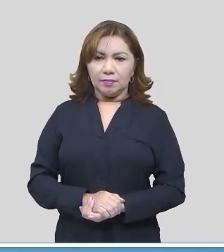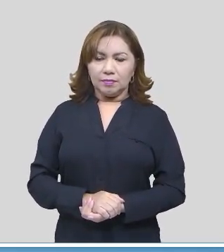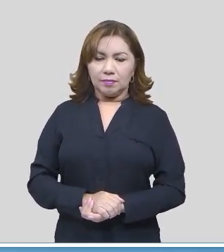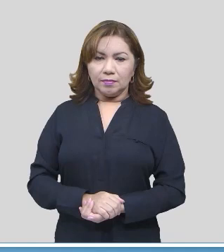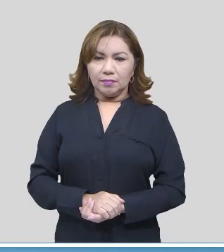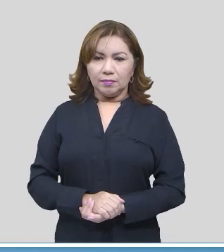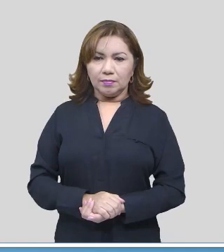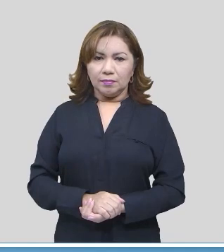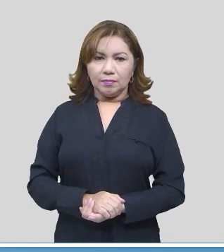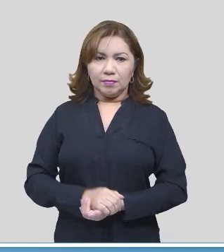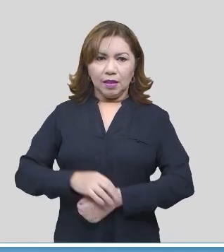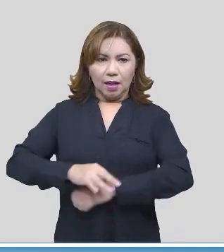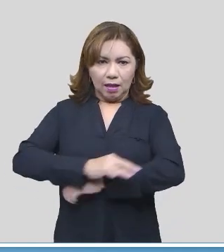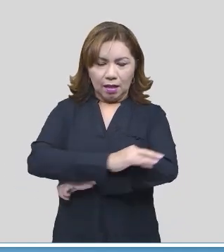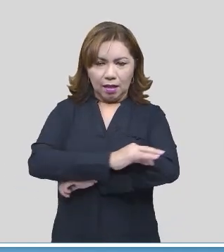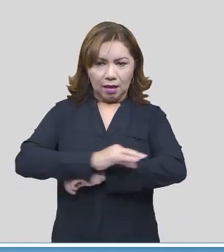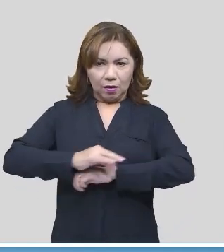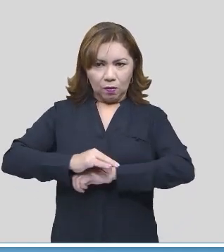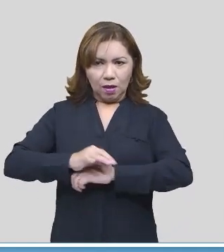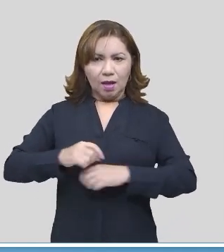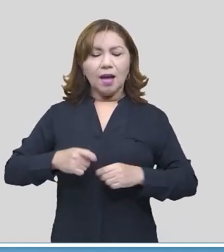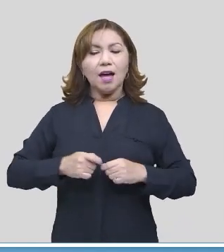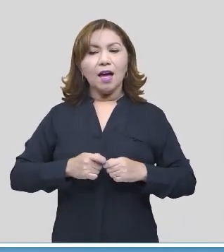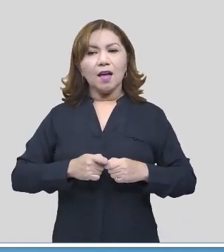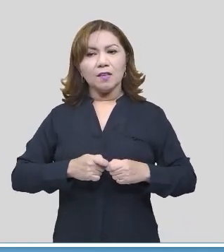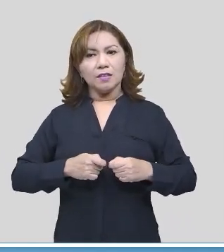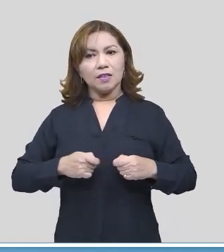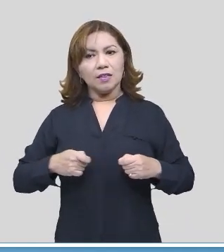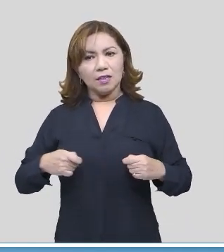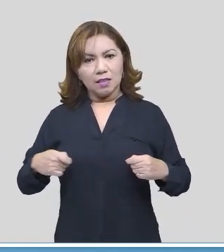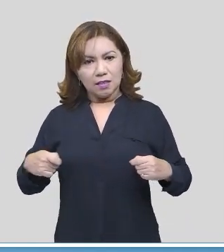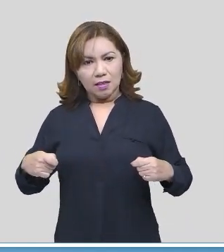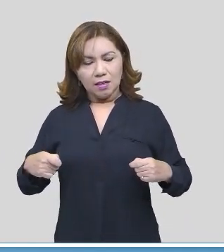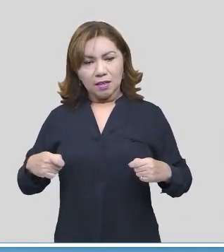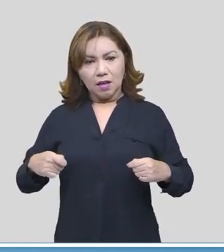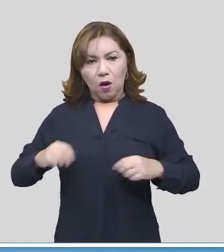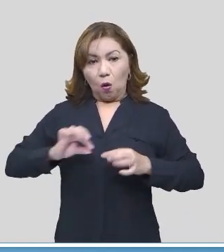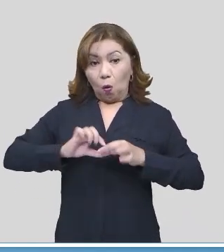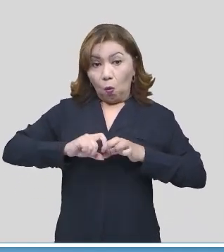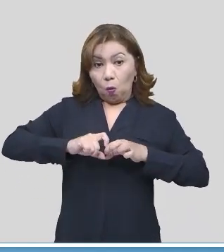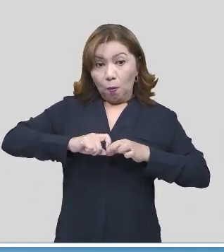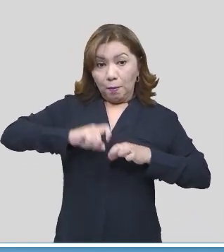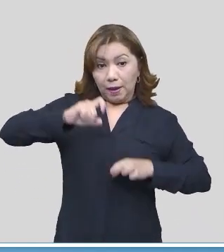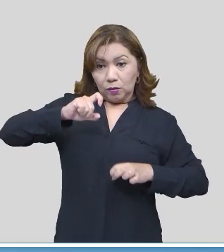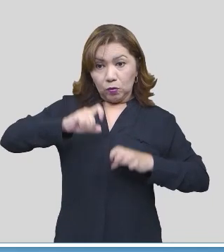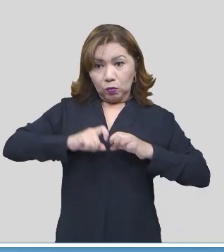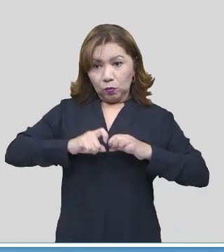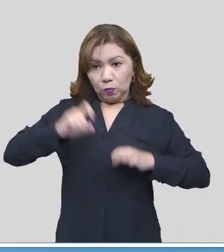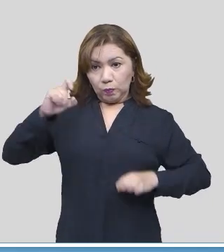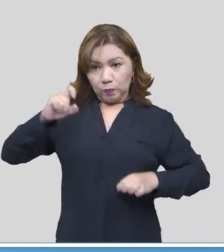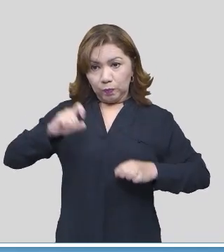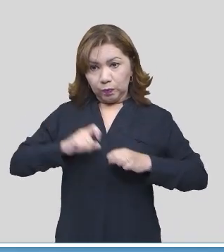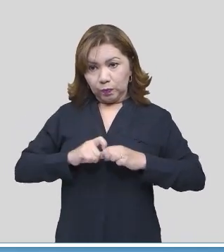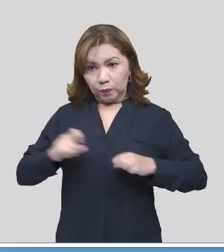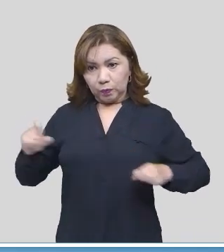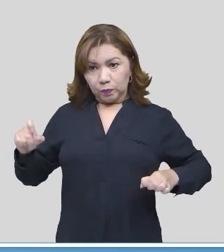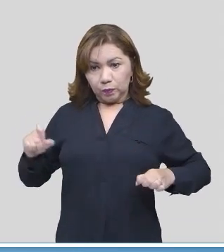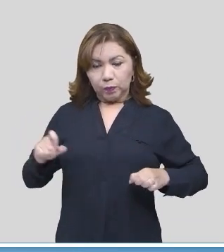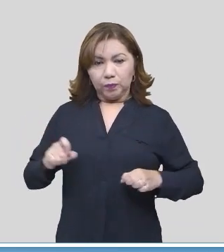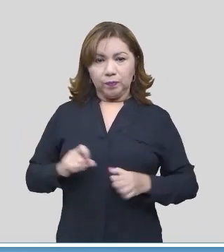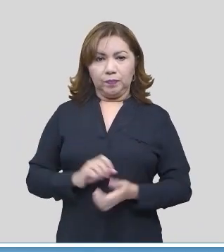Régua, trena, metro articulado, fita métrica.